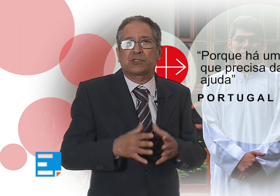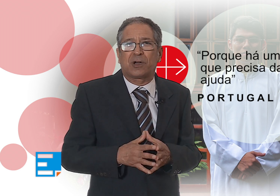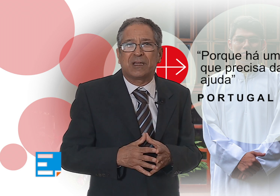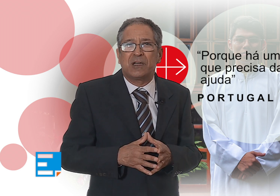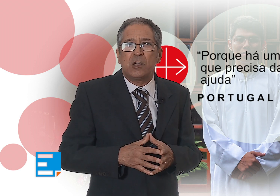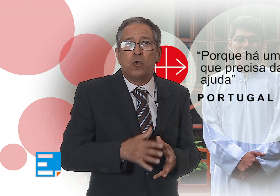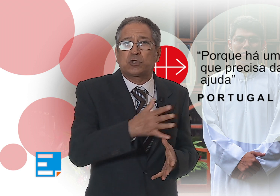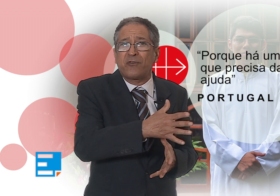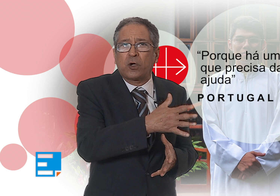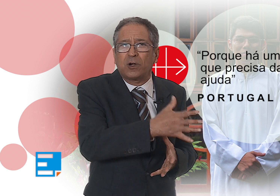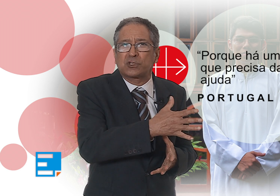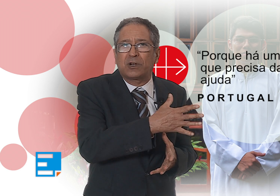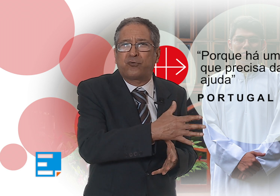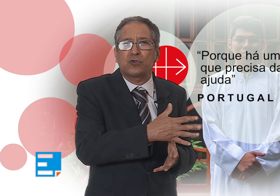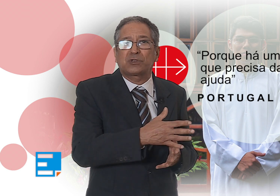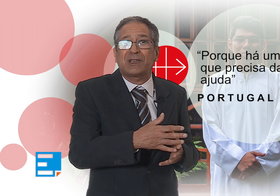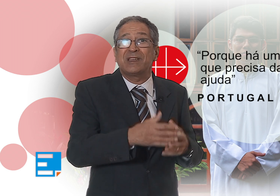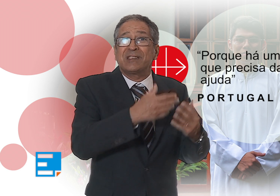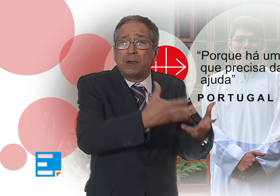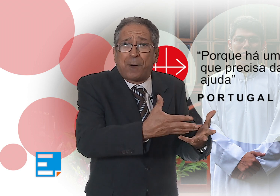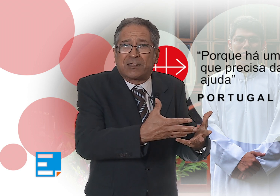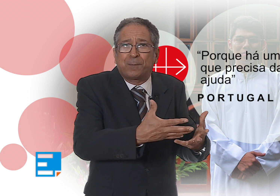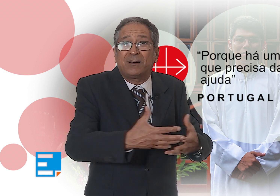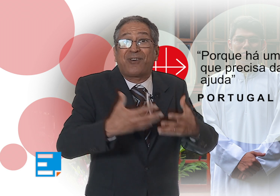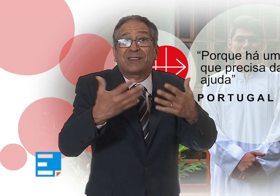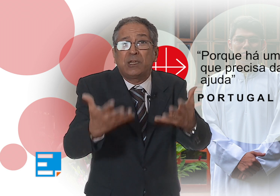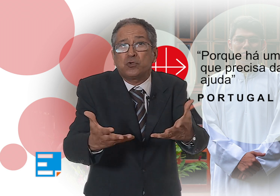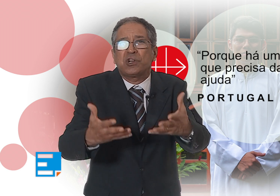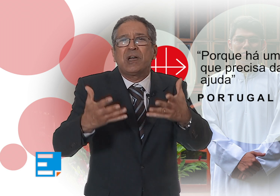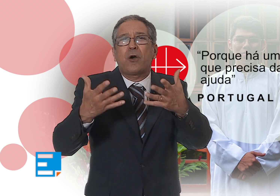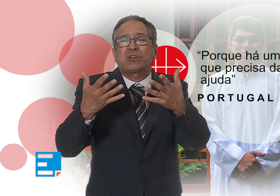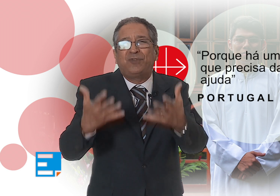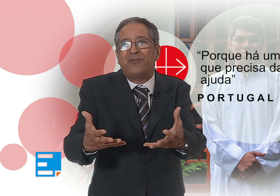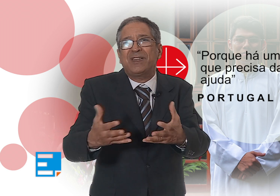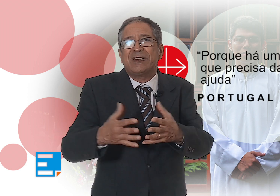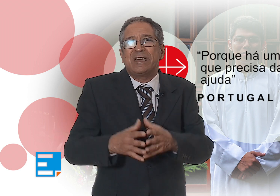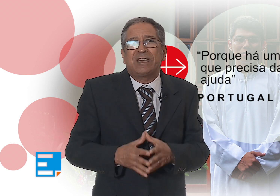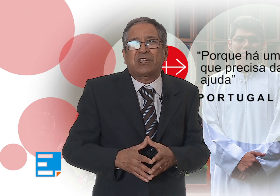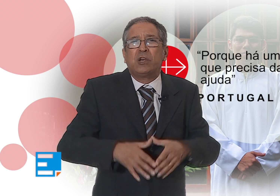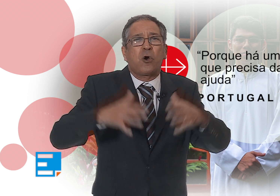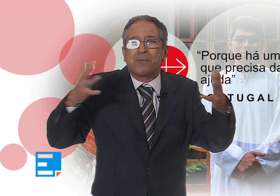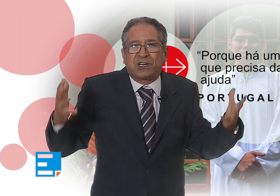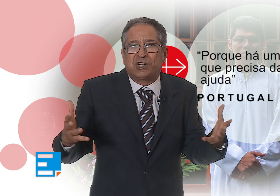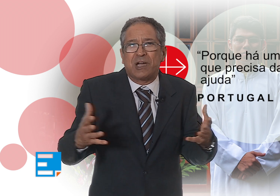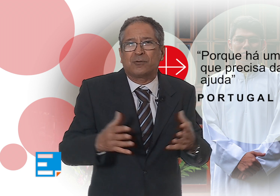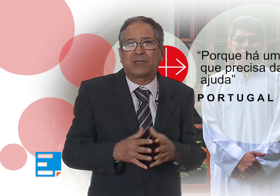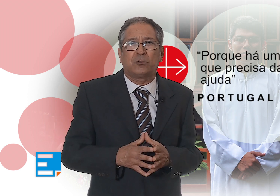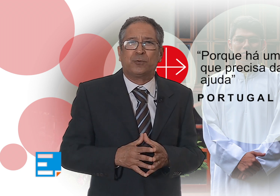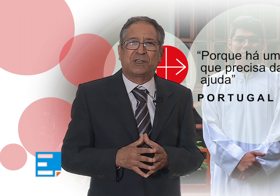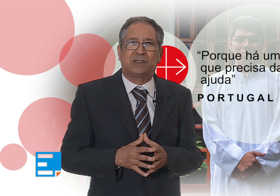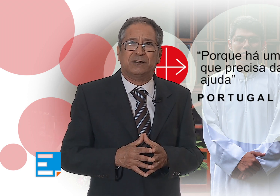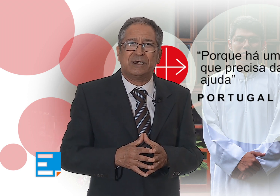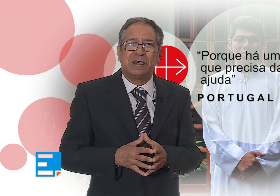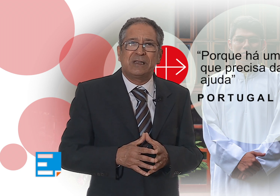Grande Amazónia. O jovem Rolison Afonso quer ser padre para levar Deus aos que vivem nesta enorme região